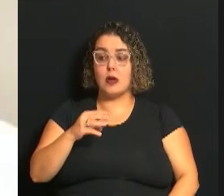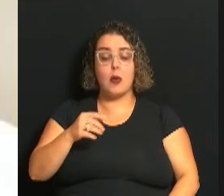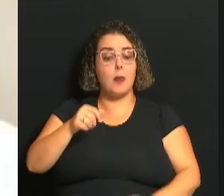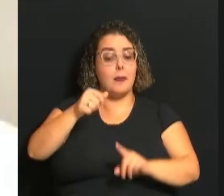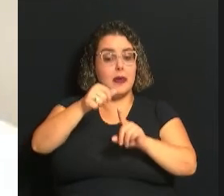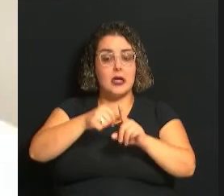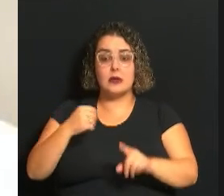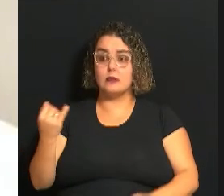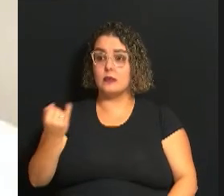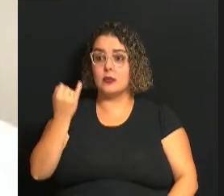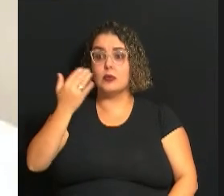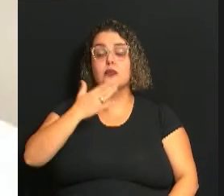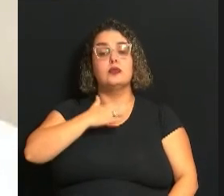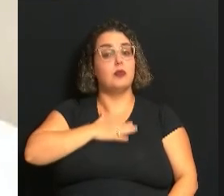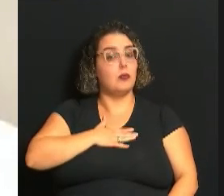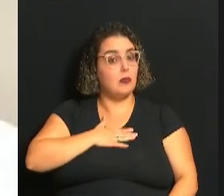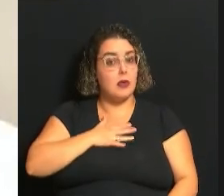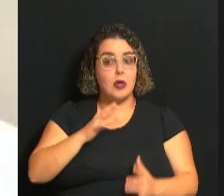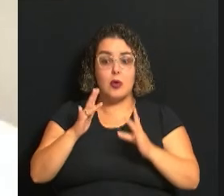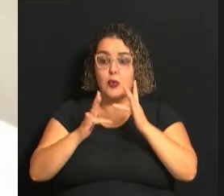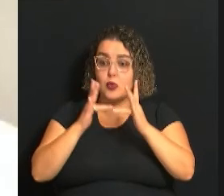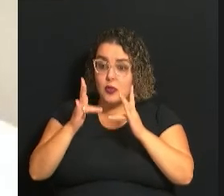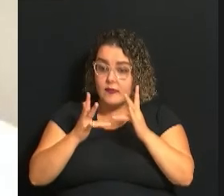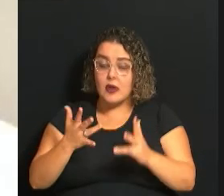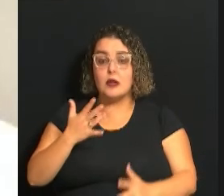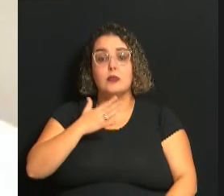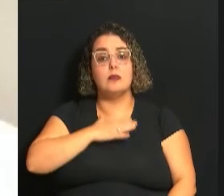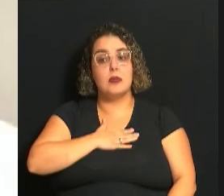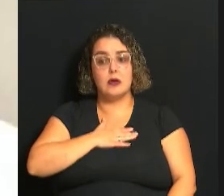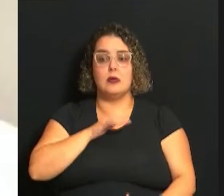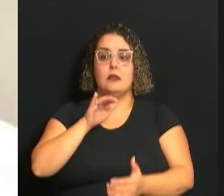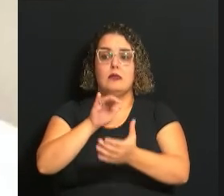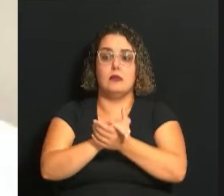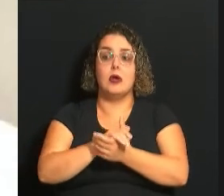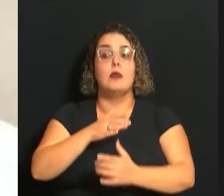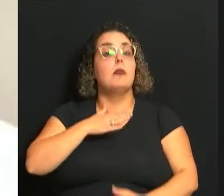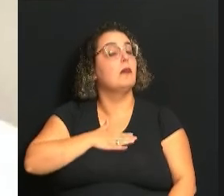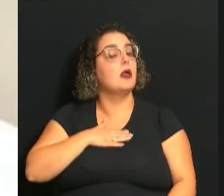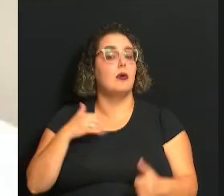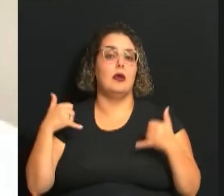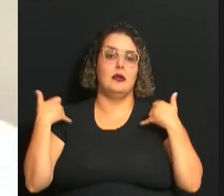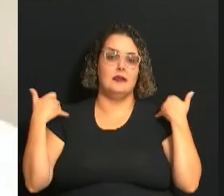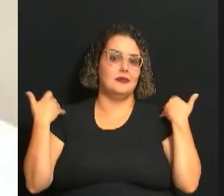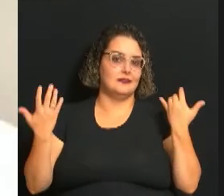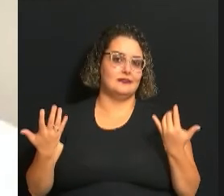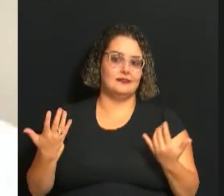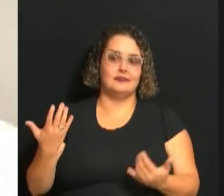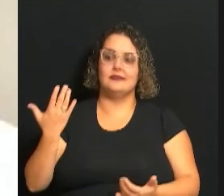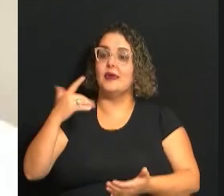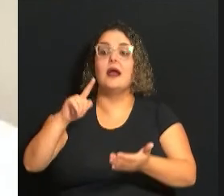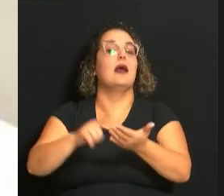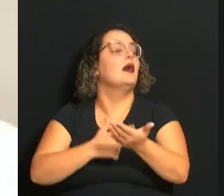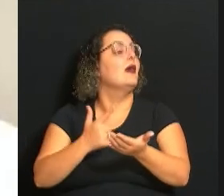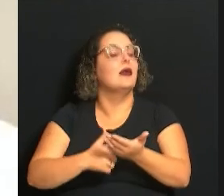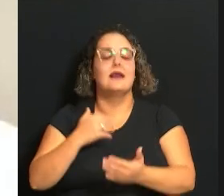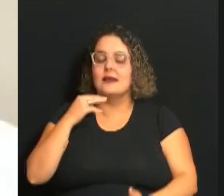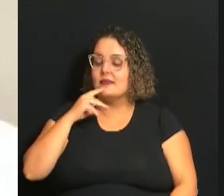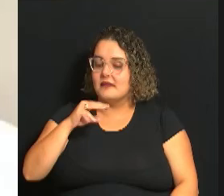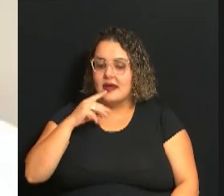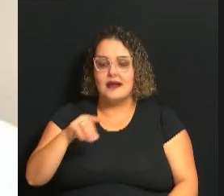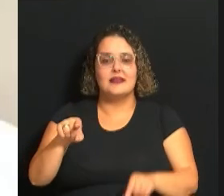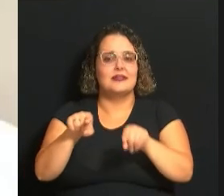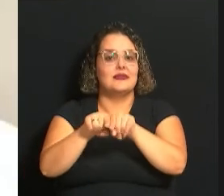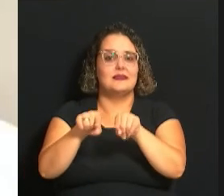mês do meu noivado, mês do meu casamento, é o mês do meu aniversário. Então, assim, lancei meu livro em março também.